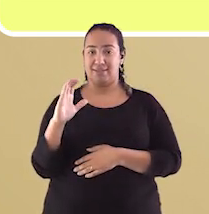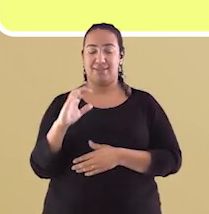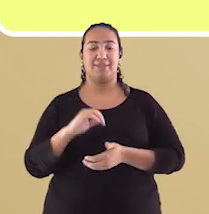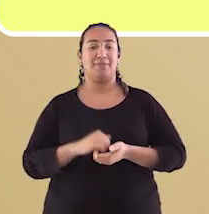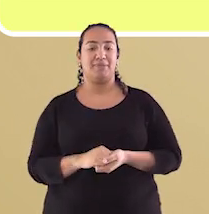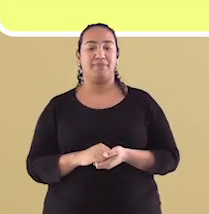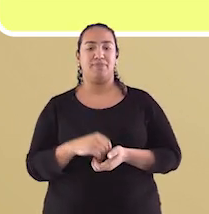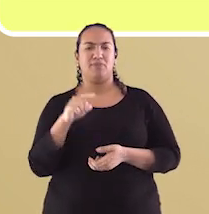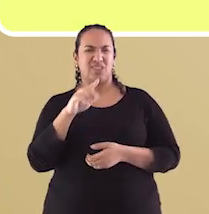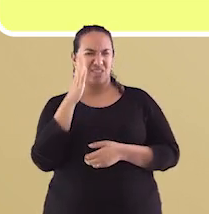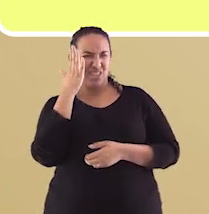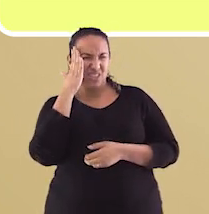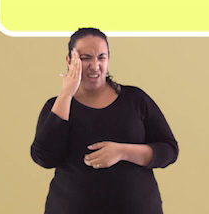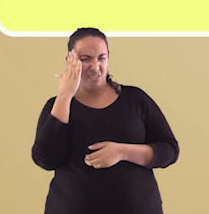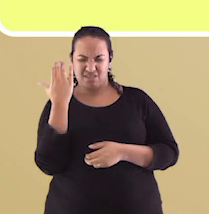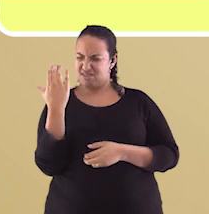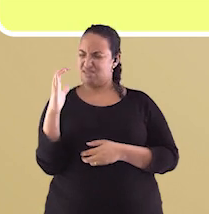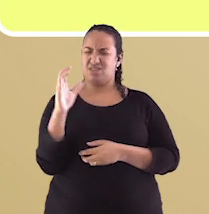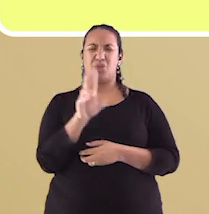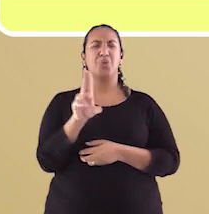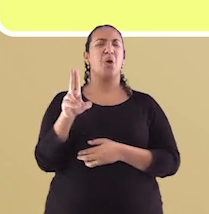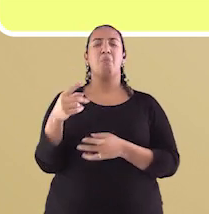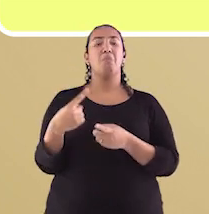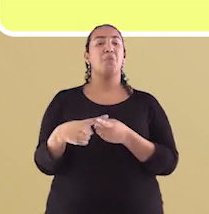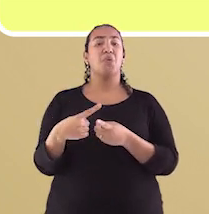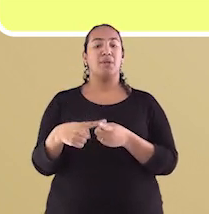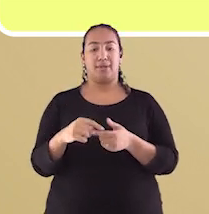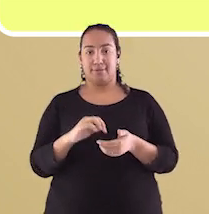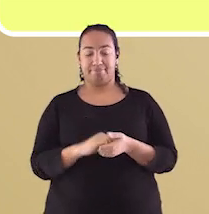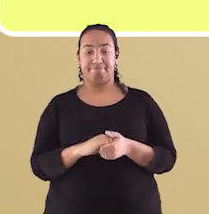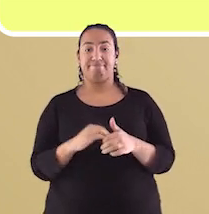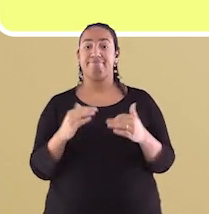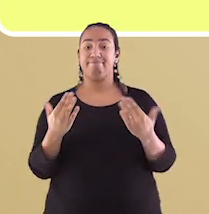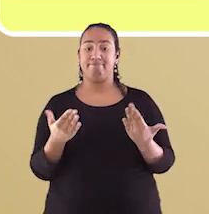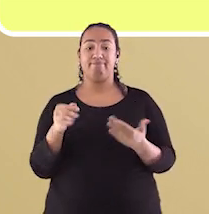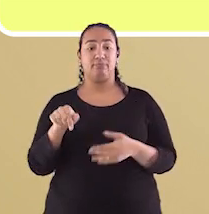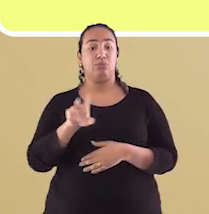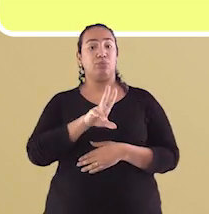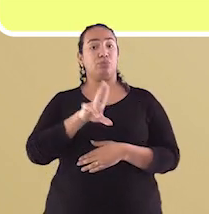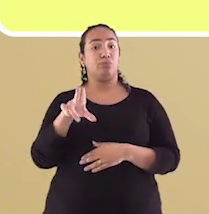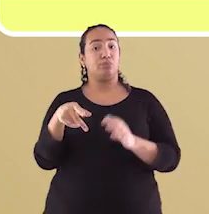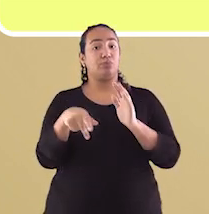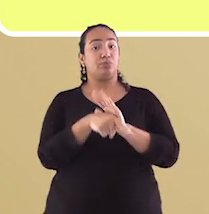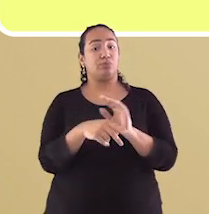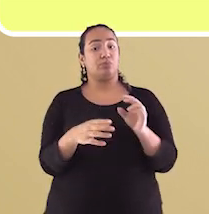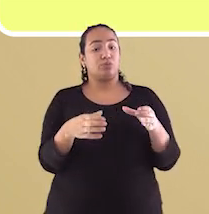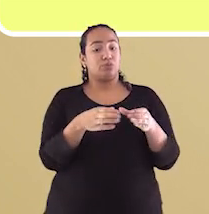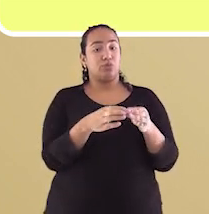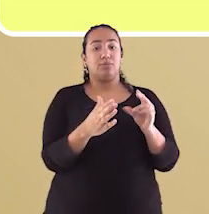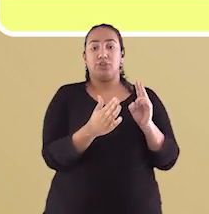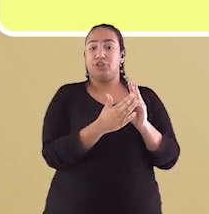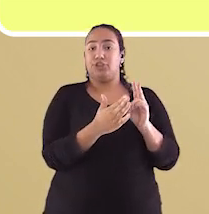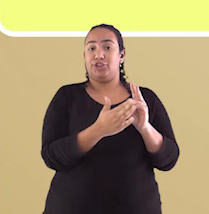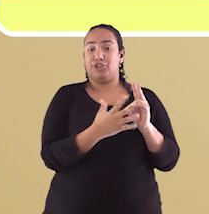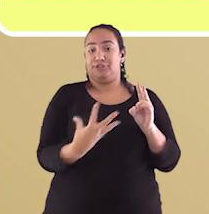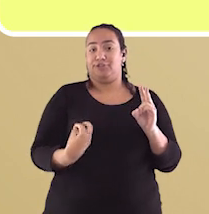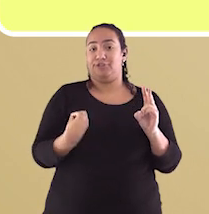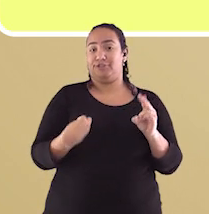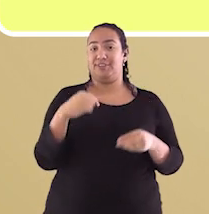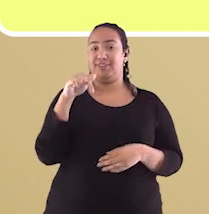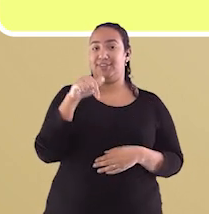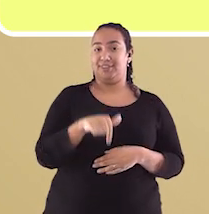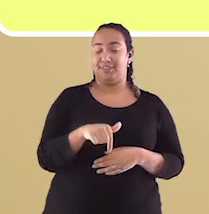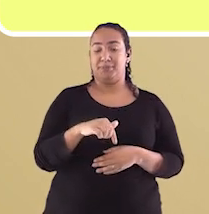Cariacica. Você sabe o porquê desse nome? Esse nome foi dado pelos indígenas que habitavam